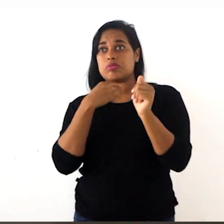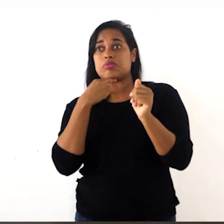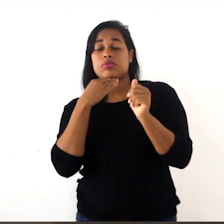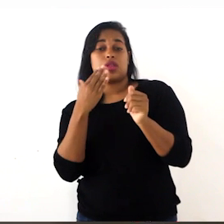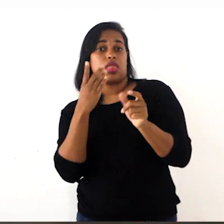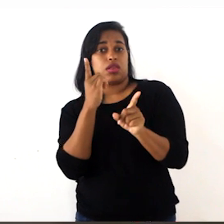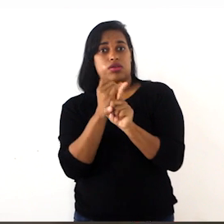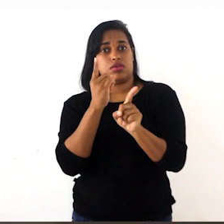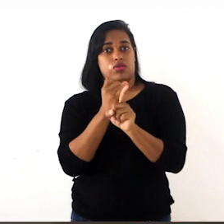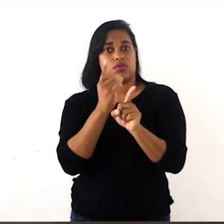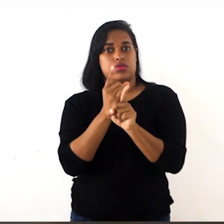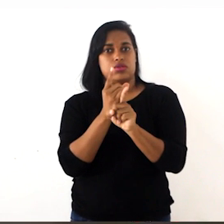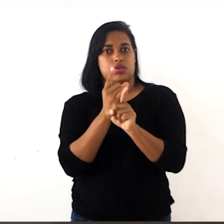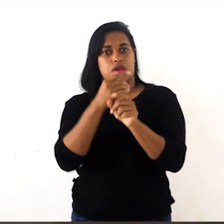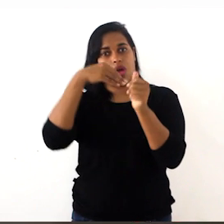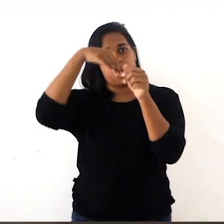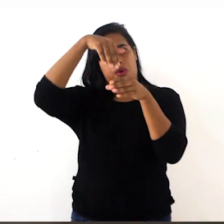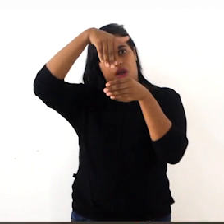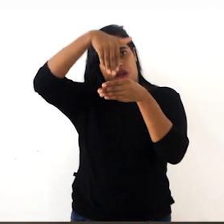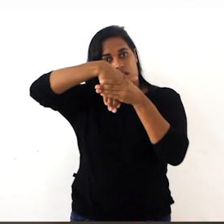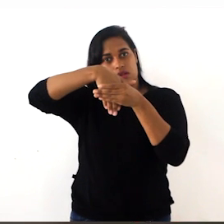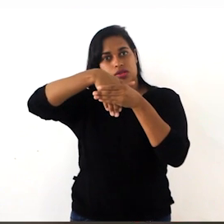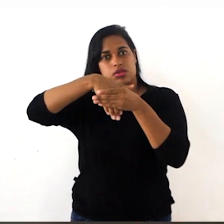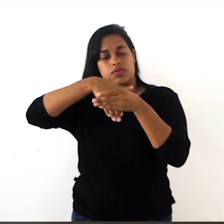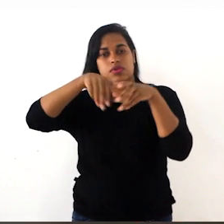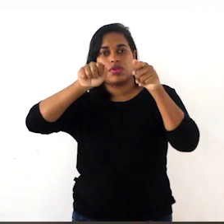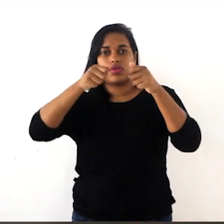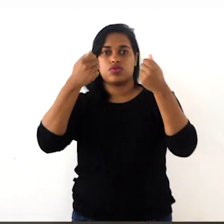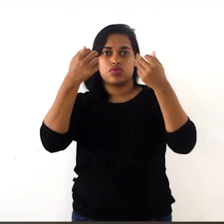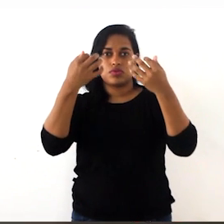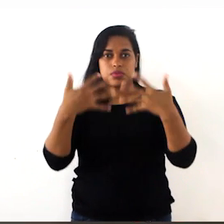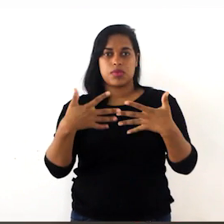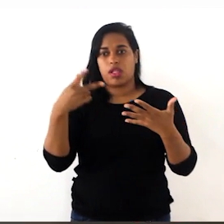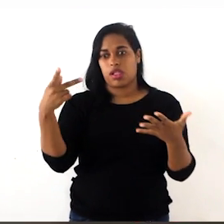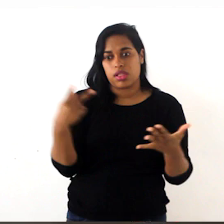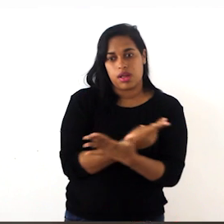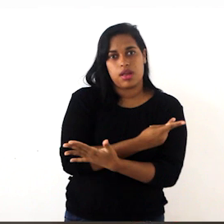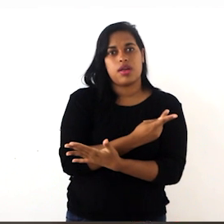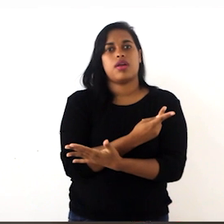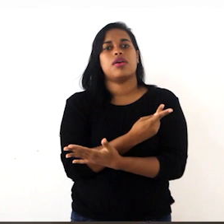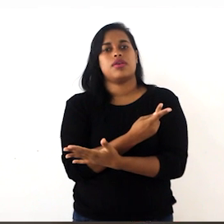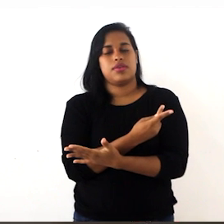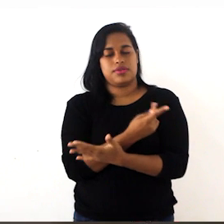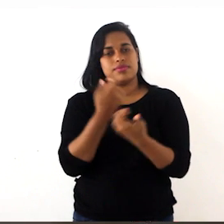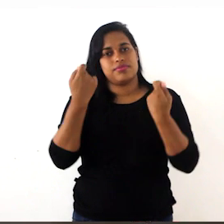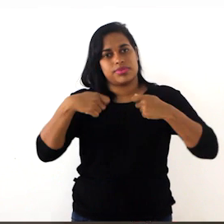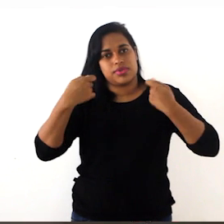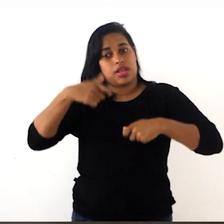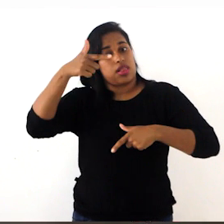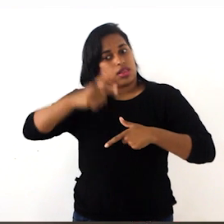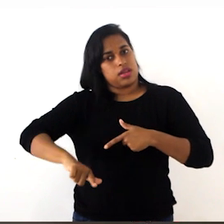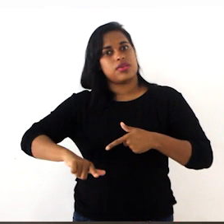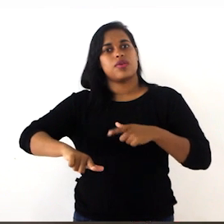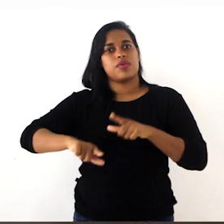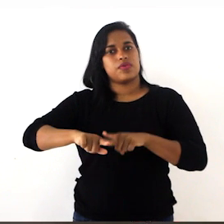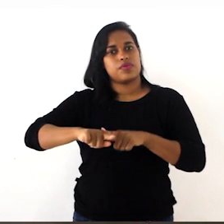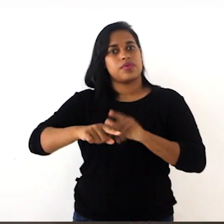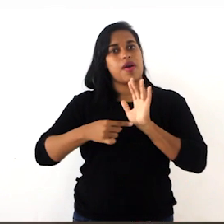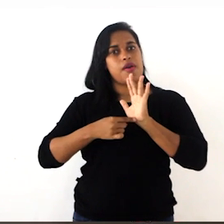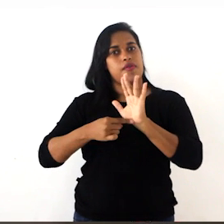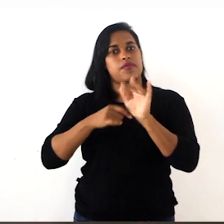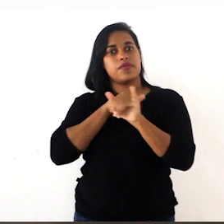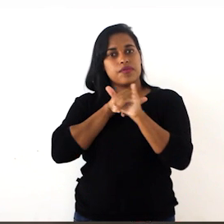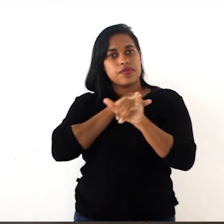esse arquivo, aí ele diz para o script ser encerrado e emitir um aviso de